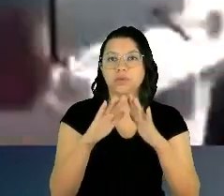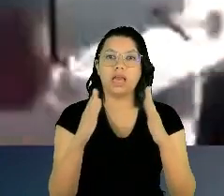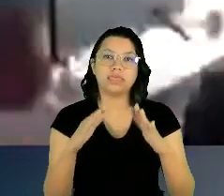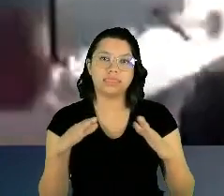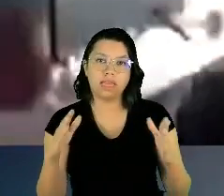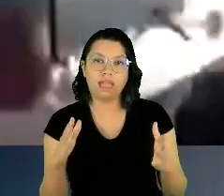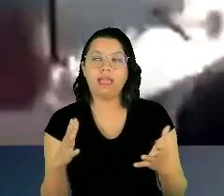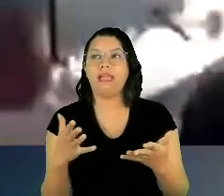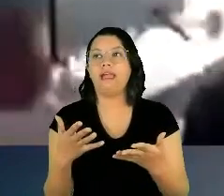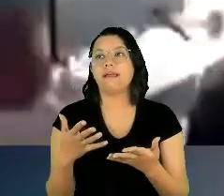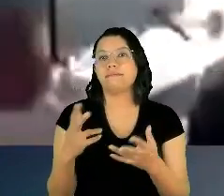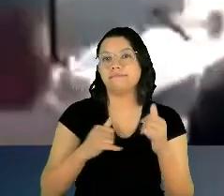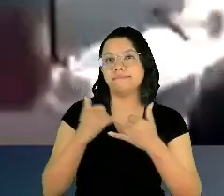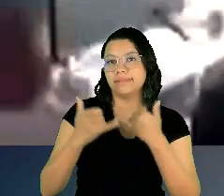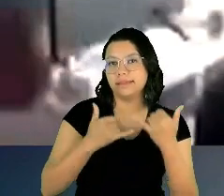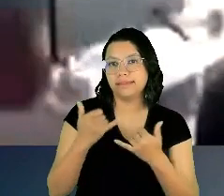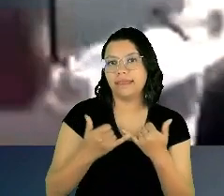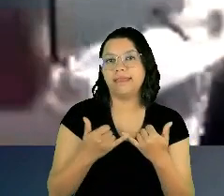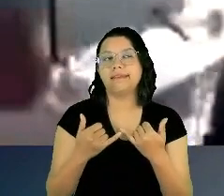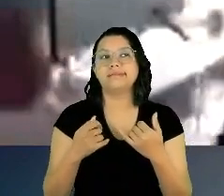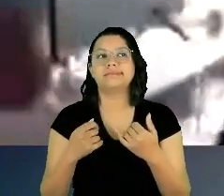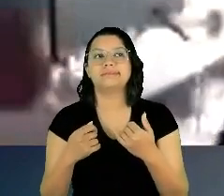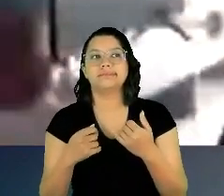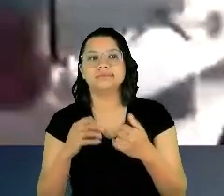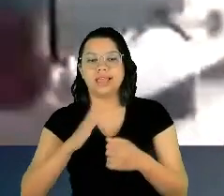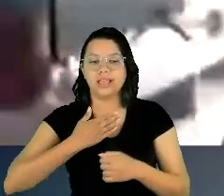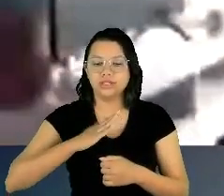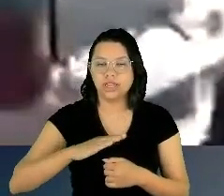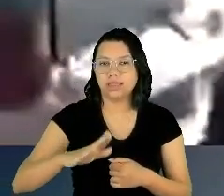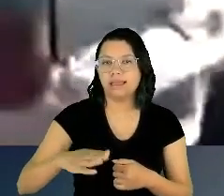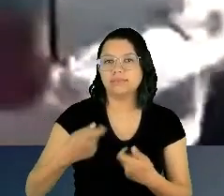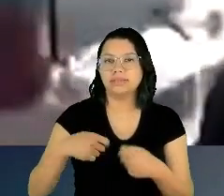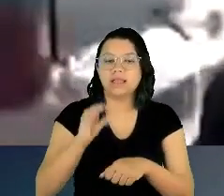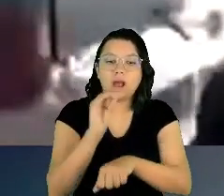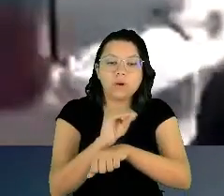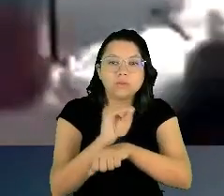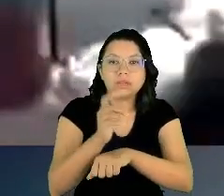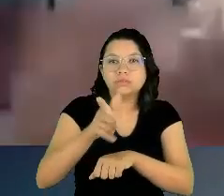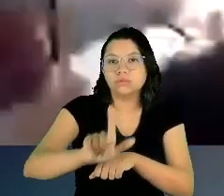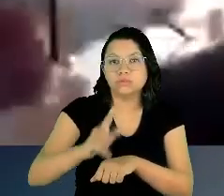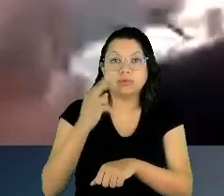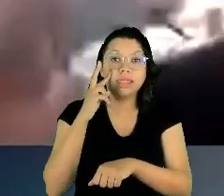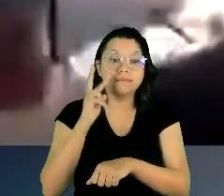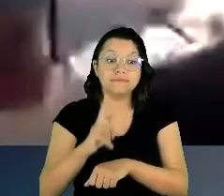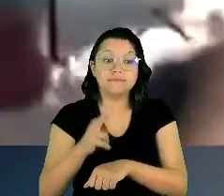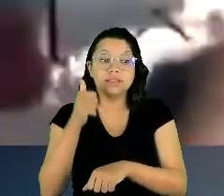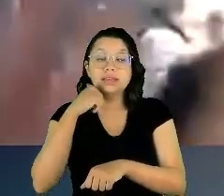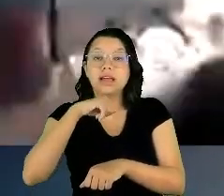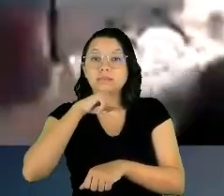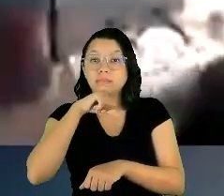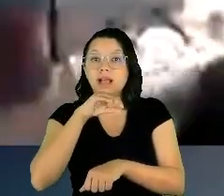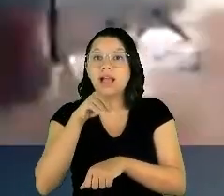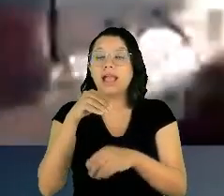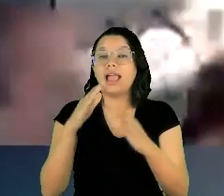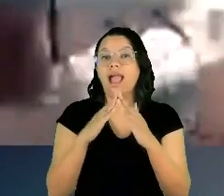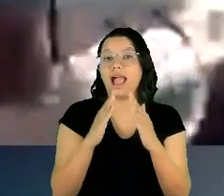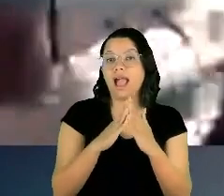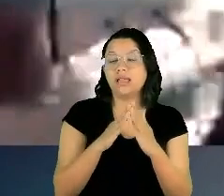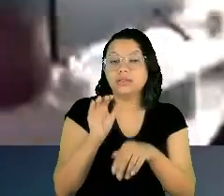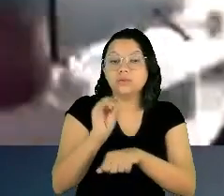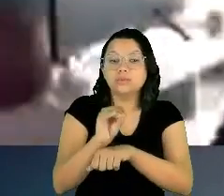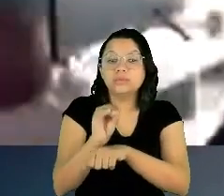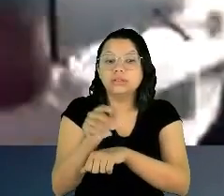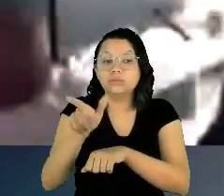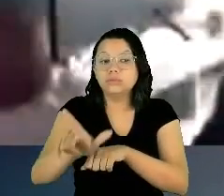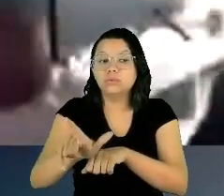é ensinado para a menina desde criança de que ela tem que cuidar do outro, ela vê a mãe em casa cuidando do outro mais do